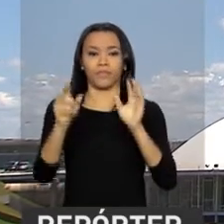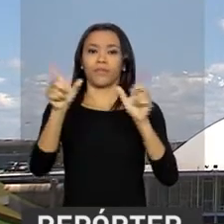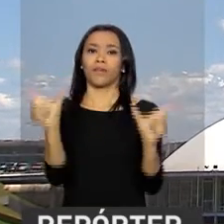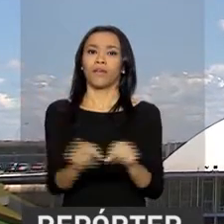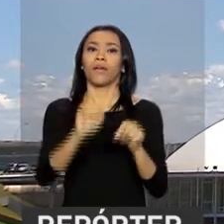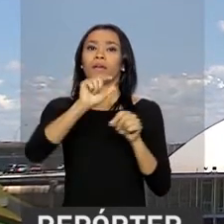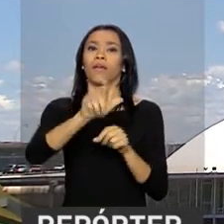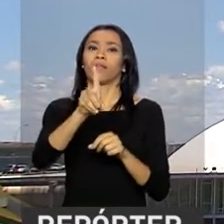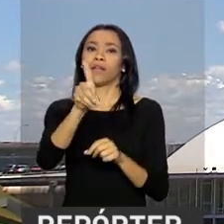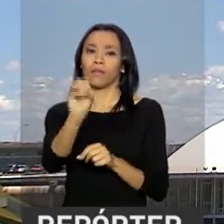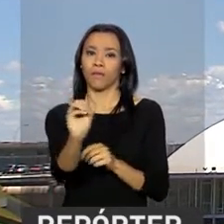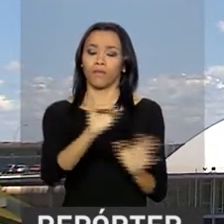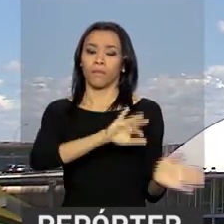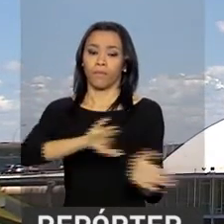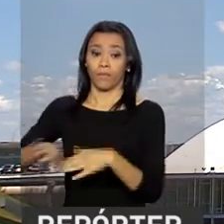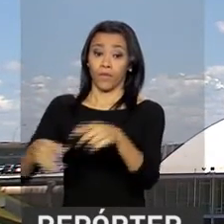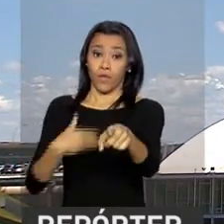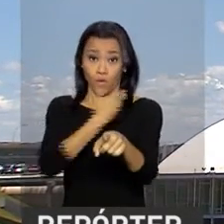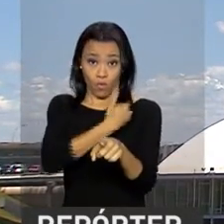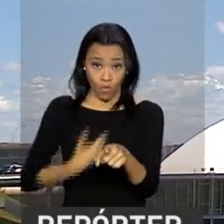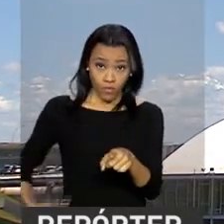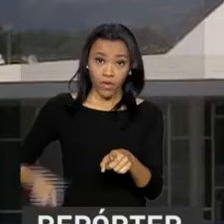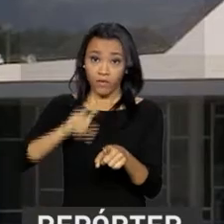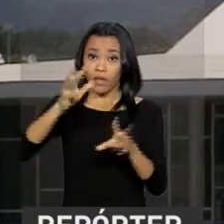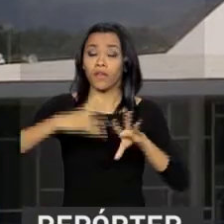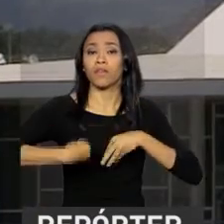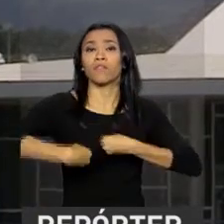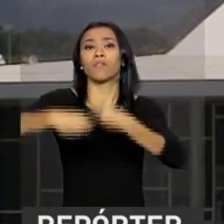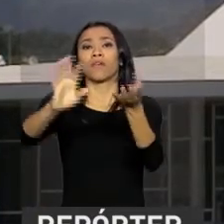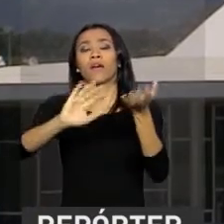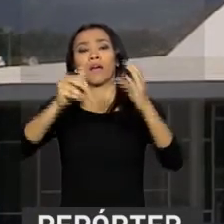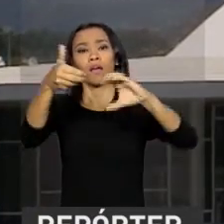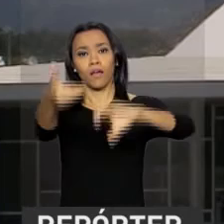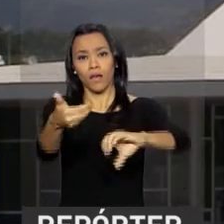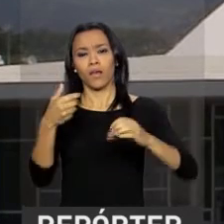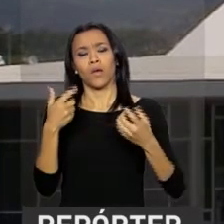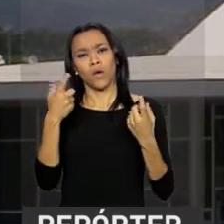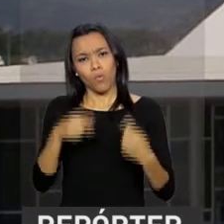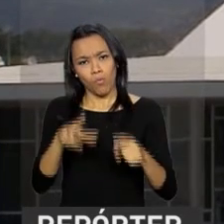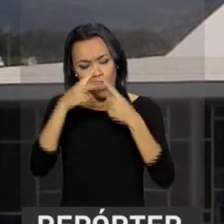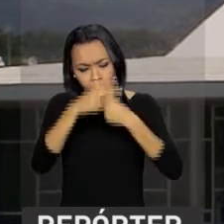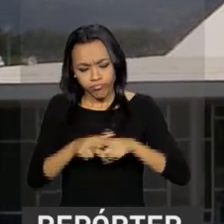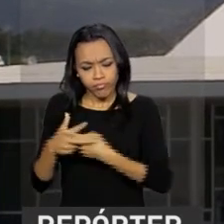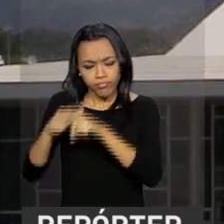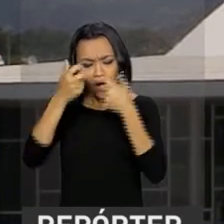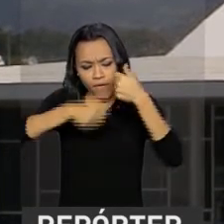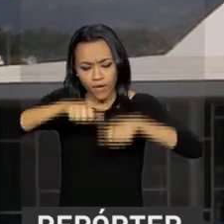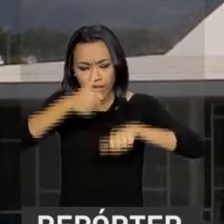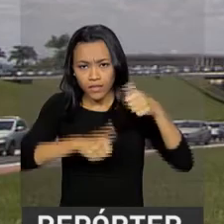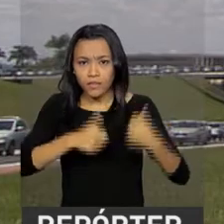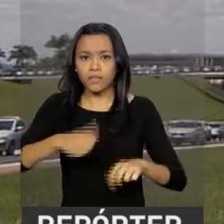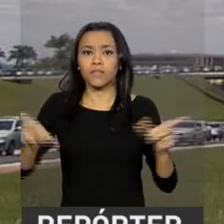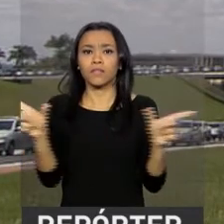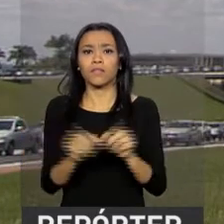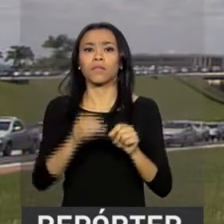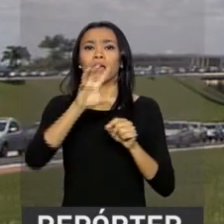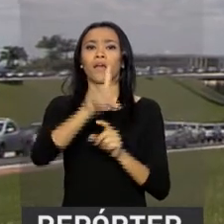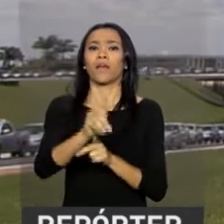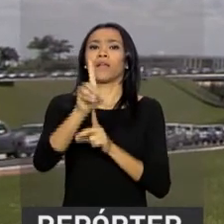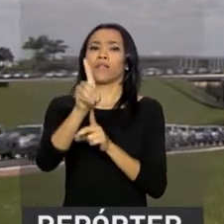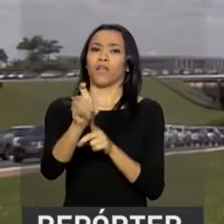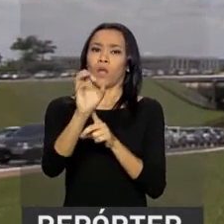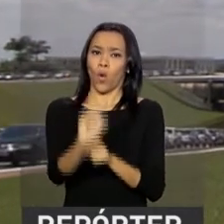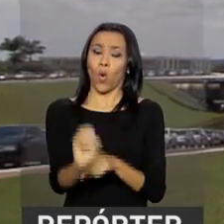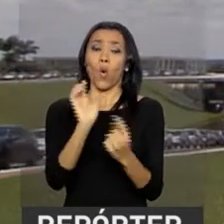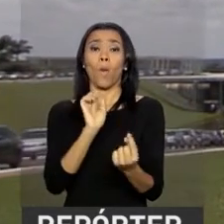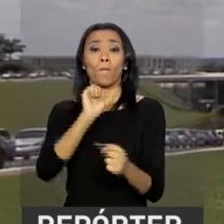vai enviar ao Congresso Nacional nas próximas semanas uma revisão do projeto de lei de diretrizes orçamentárias com mudanças na